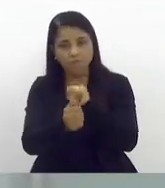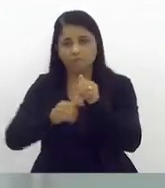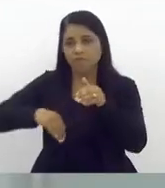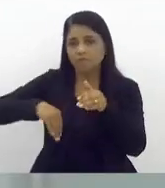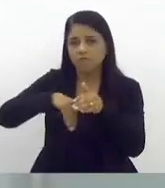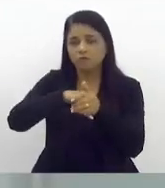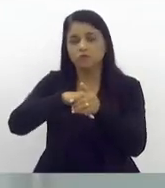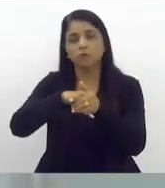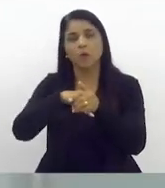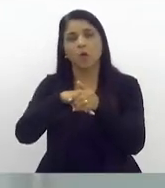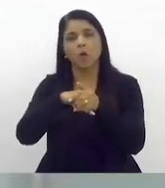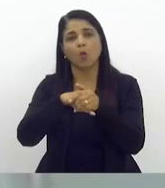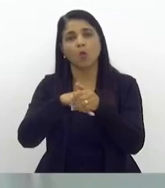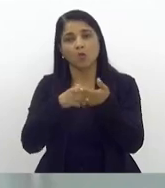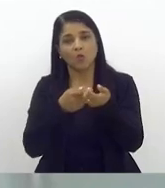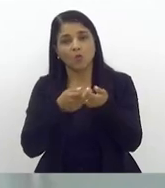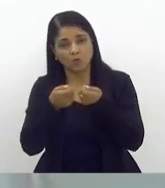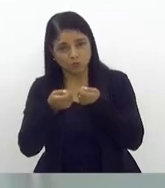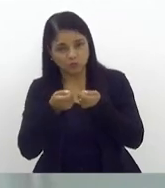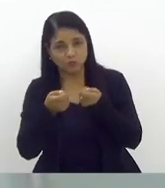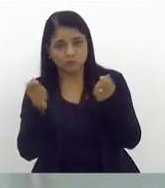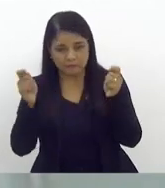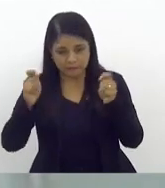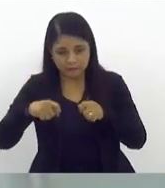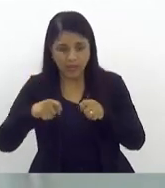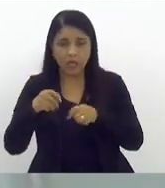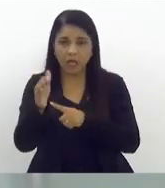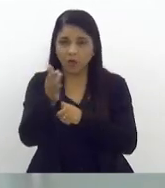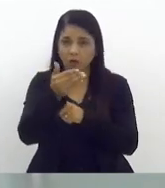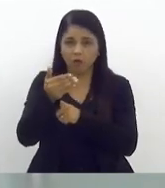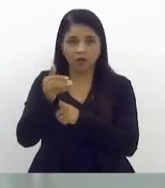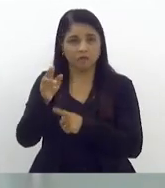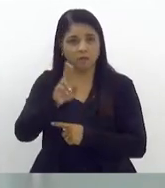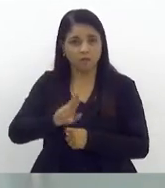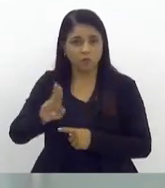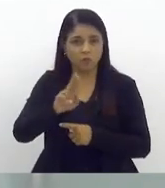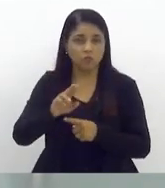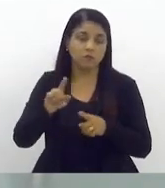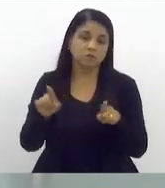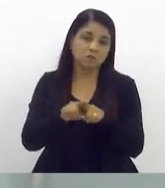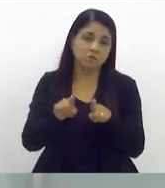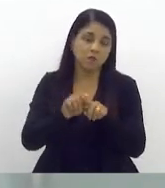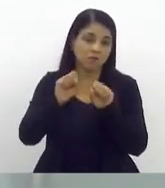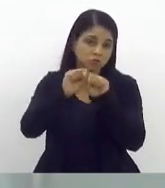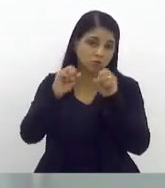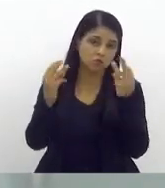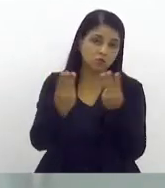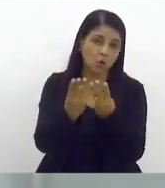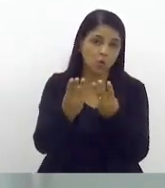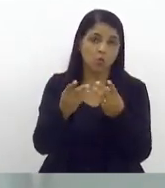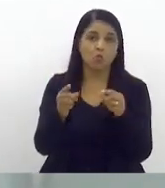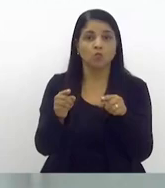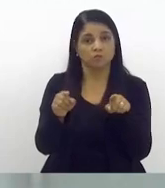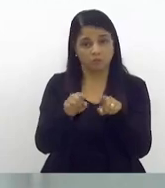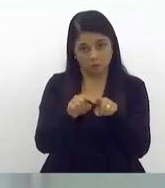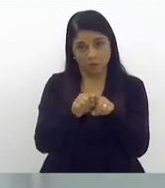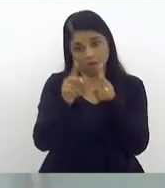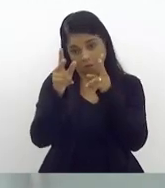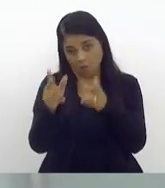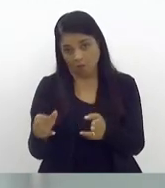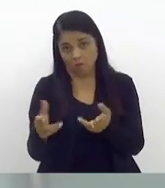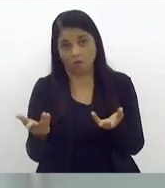de espetáculo que, conforme ele colocou aqui, que receba mais de 15 mil pessoas? Só para discutir, porque